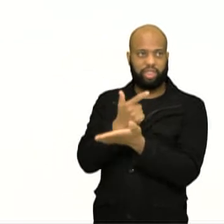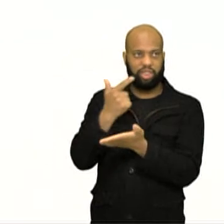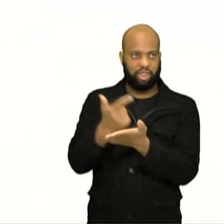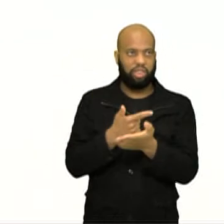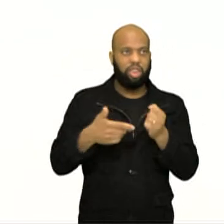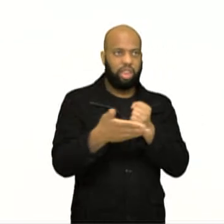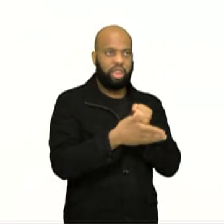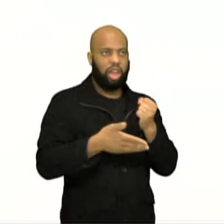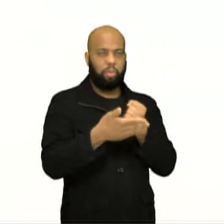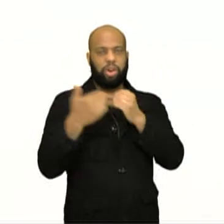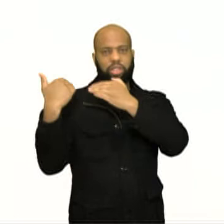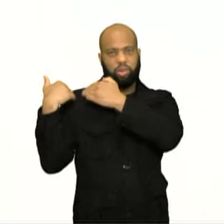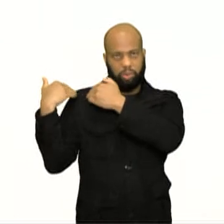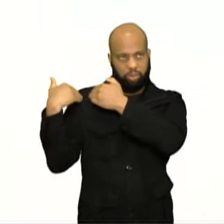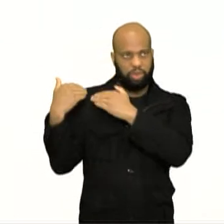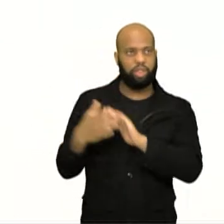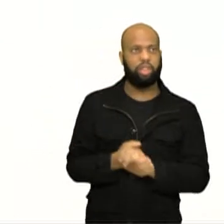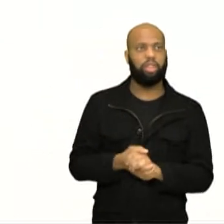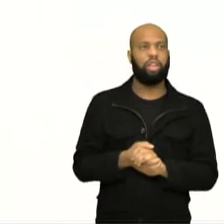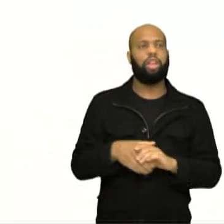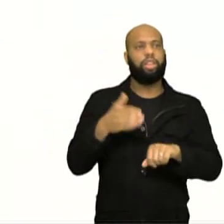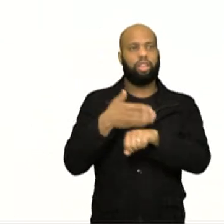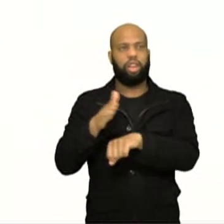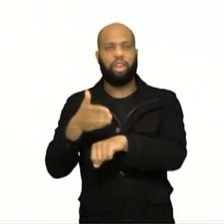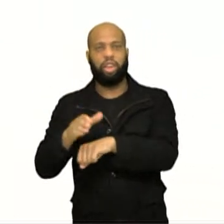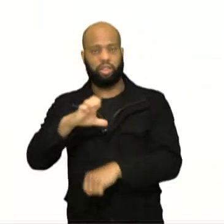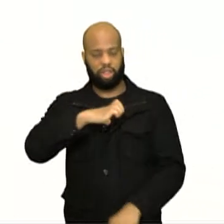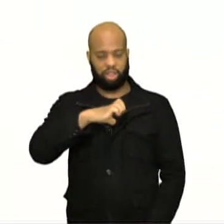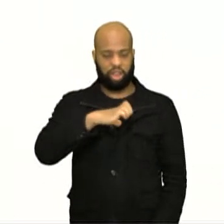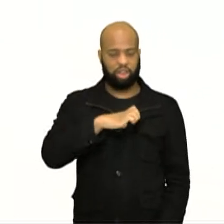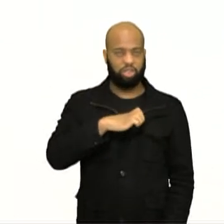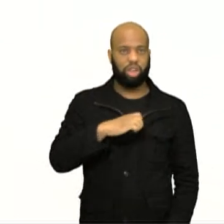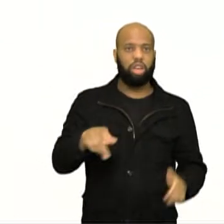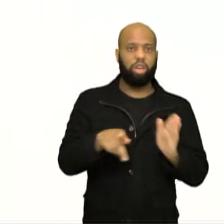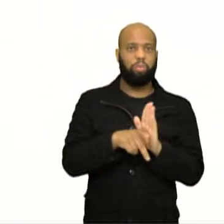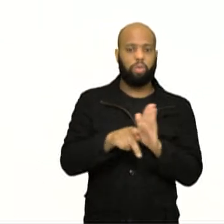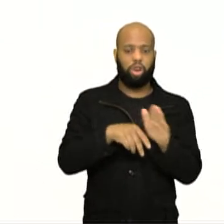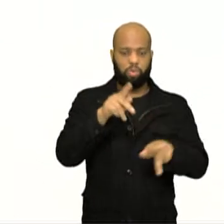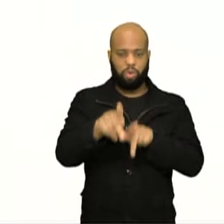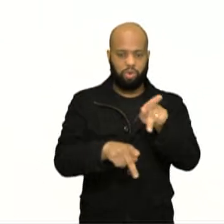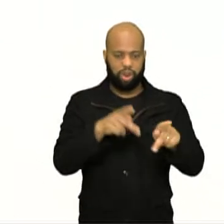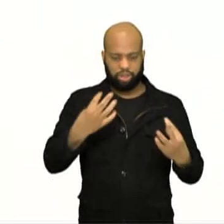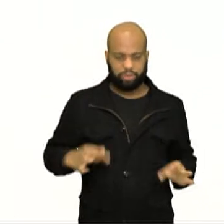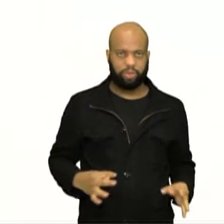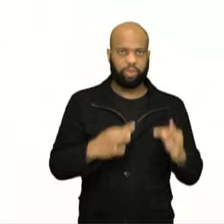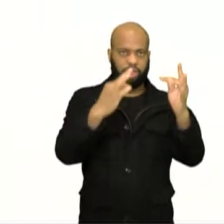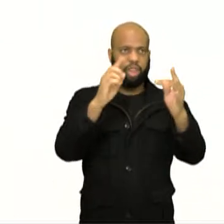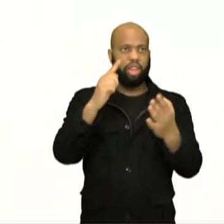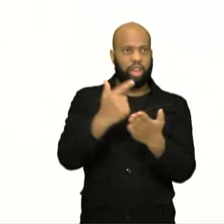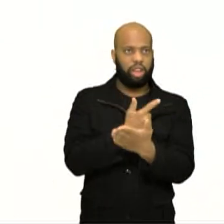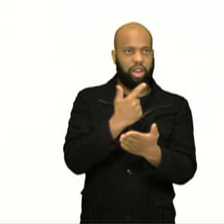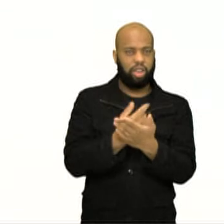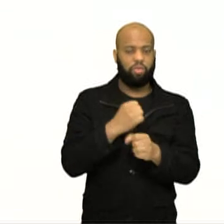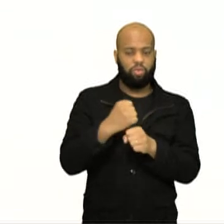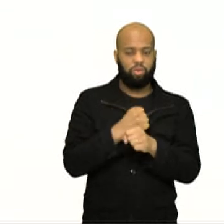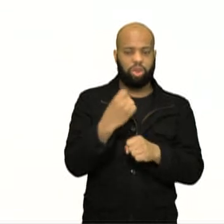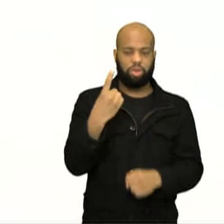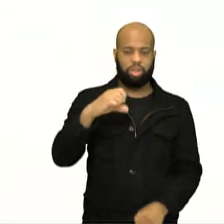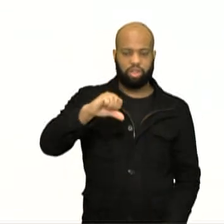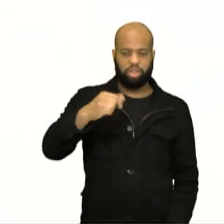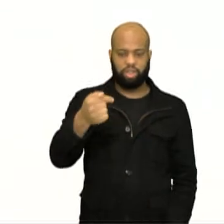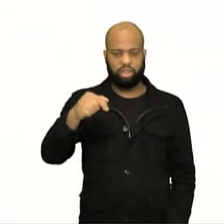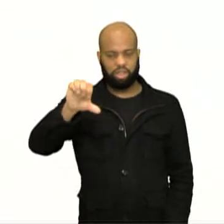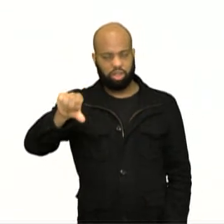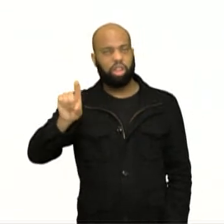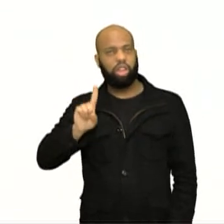Princípio Responsabilidade, Ensaio de uma Ética para a Civilização Tecnológica, um livro de 1979 em